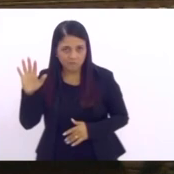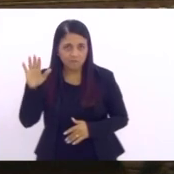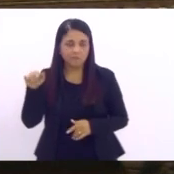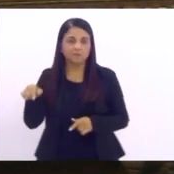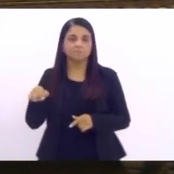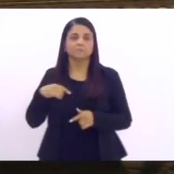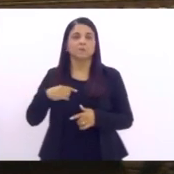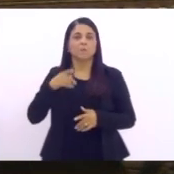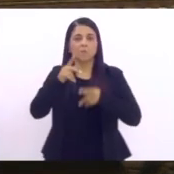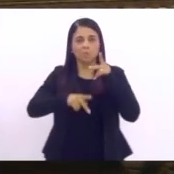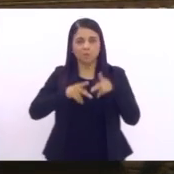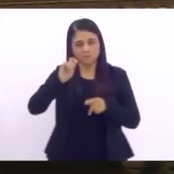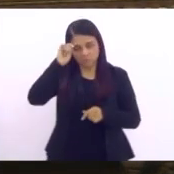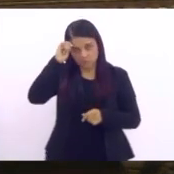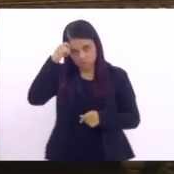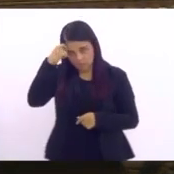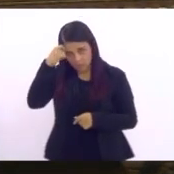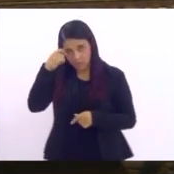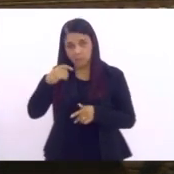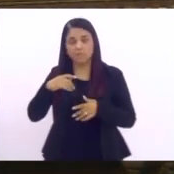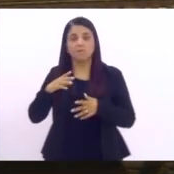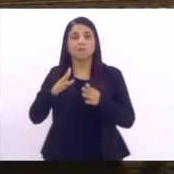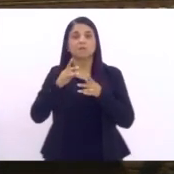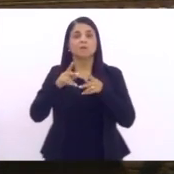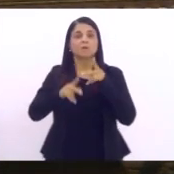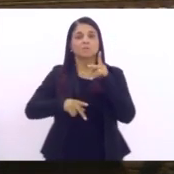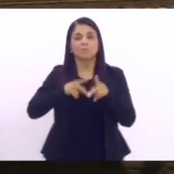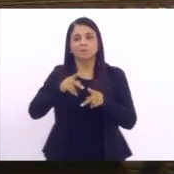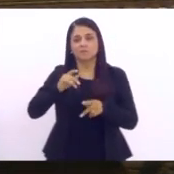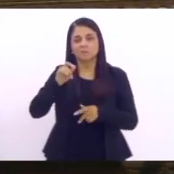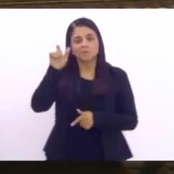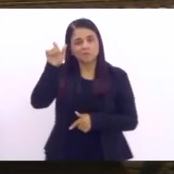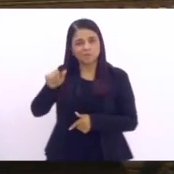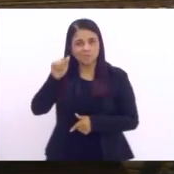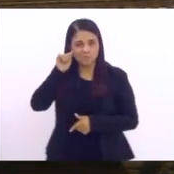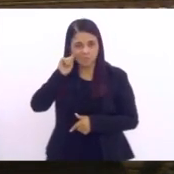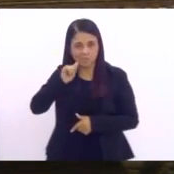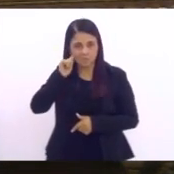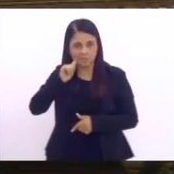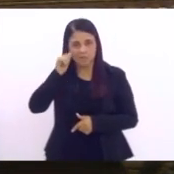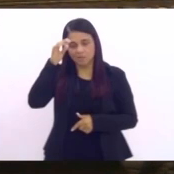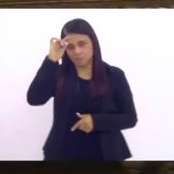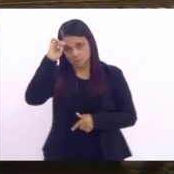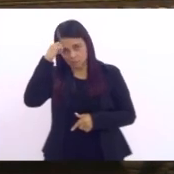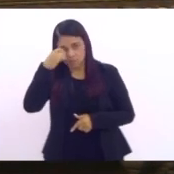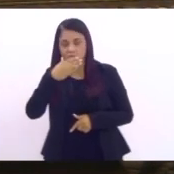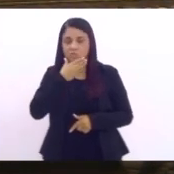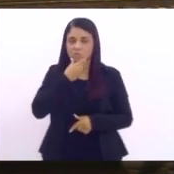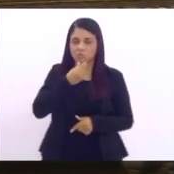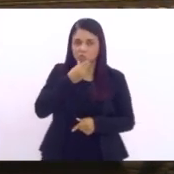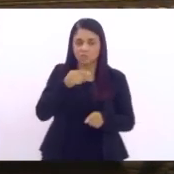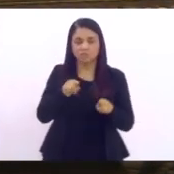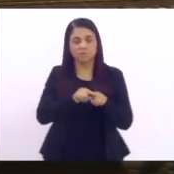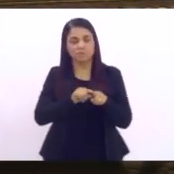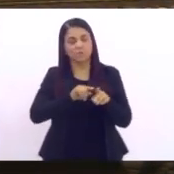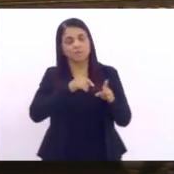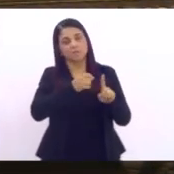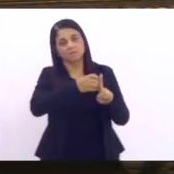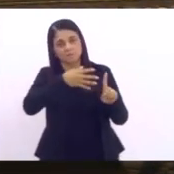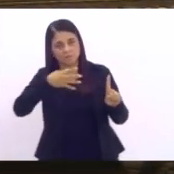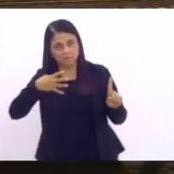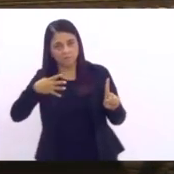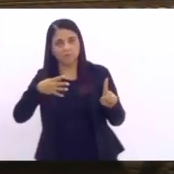população de mulheres LGBTQIA+, terem dignidade humana. Por isso, hoje, votar aqui um projeto